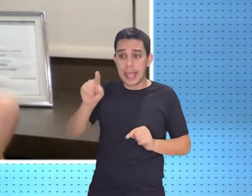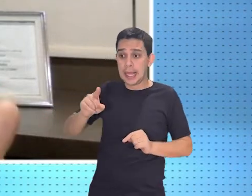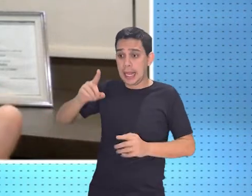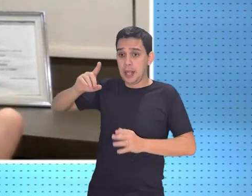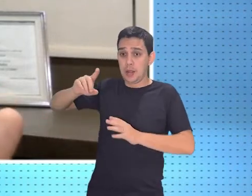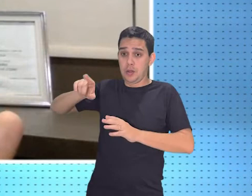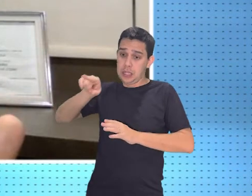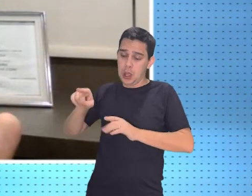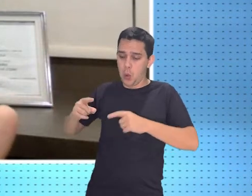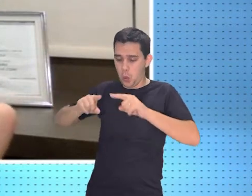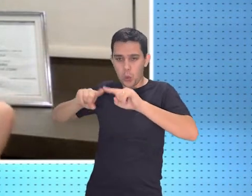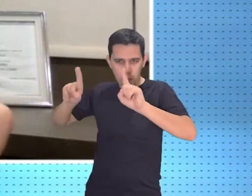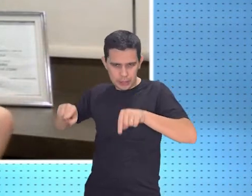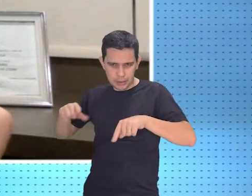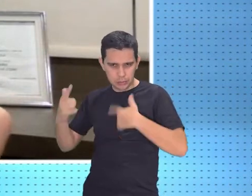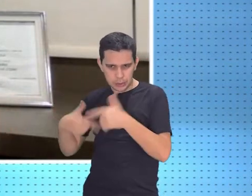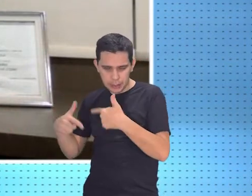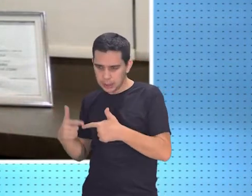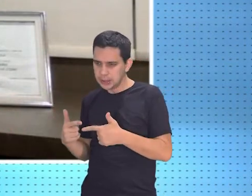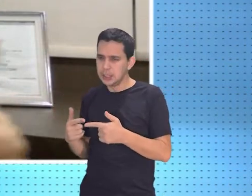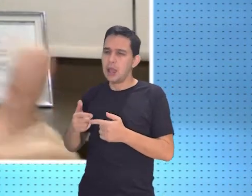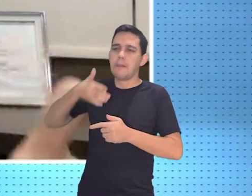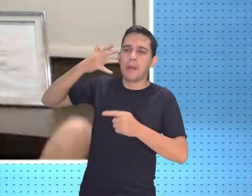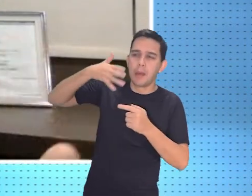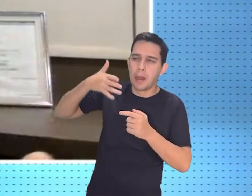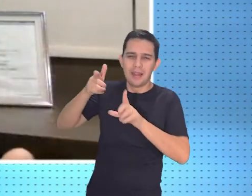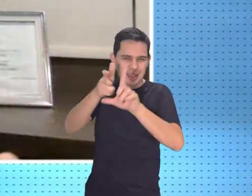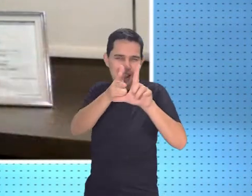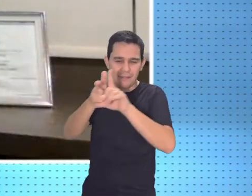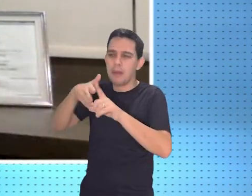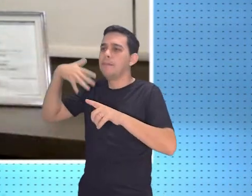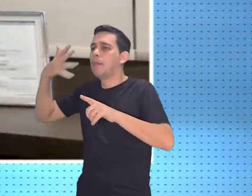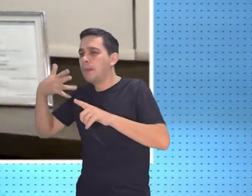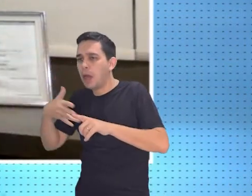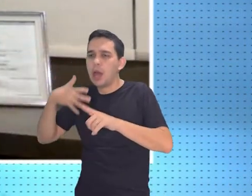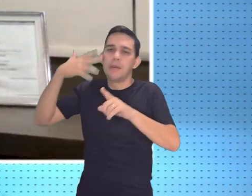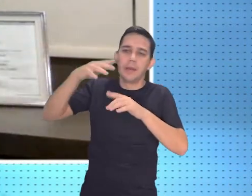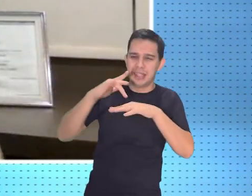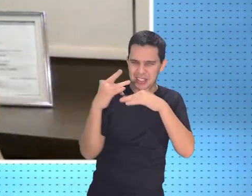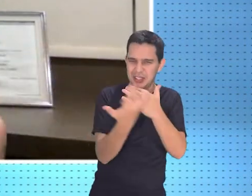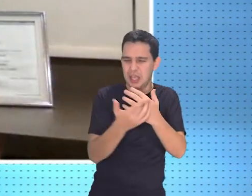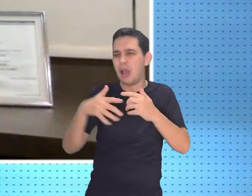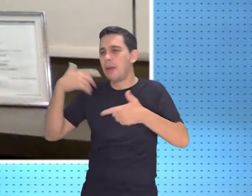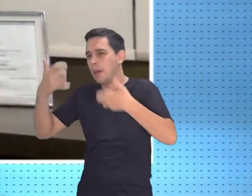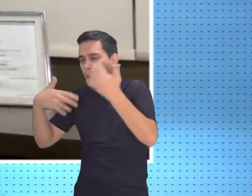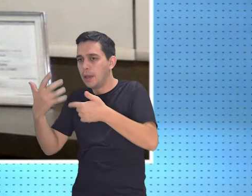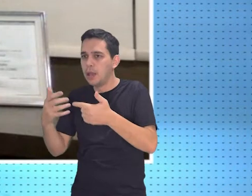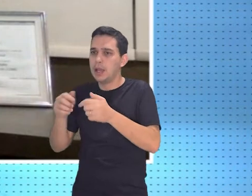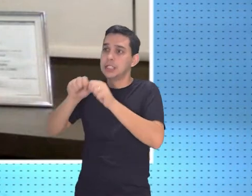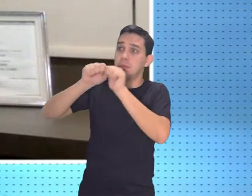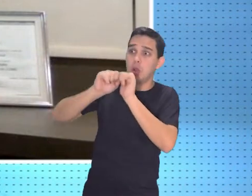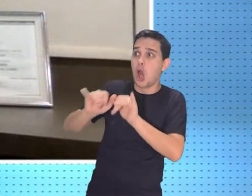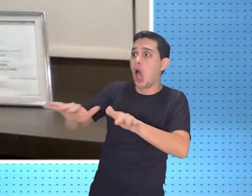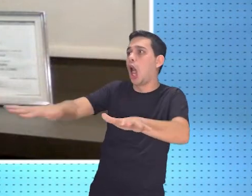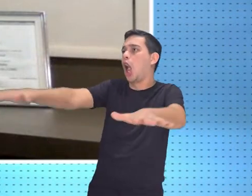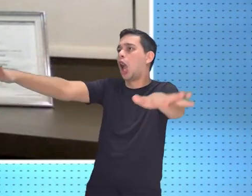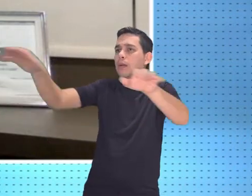praticado pelo empregado, ao expor a empresa da forma como fez, através de rede social,